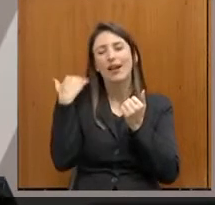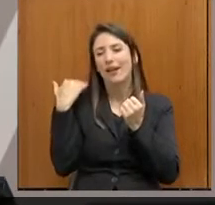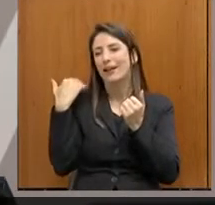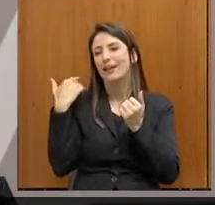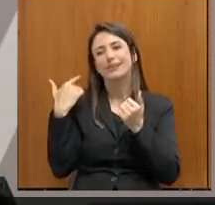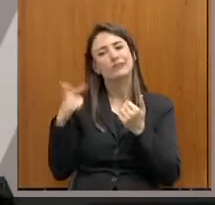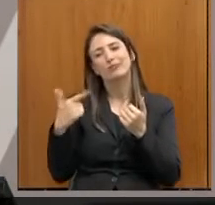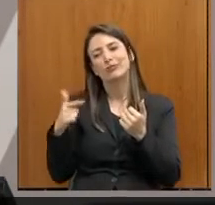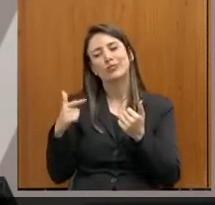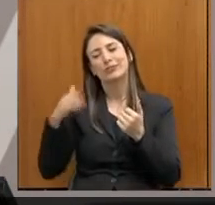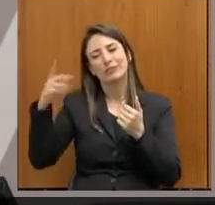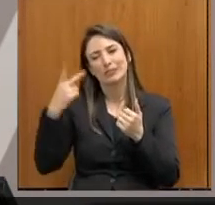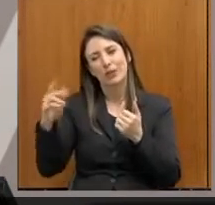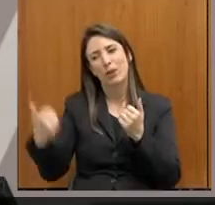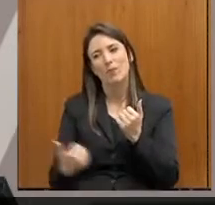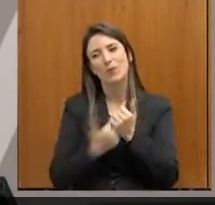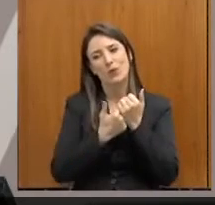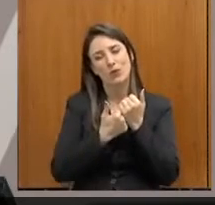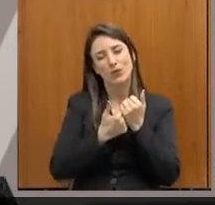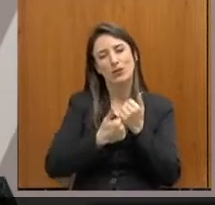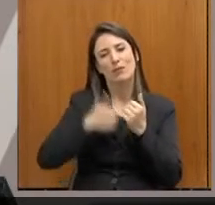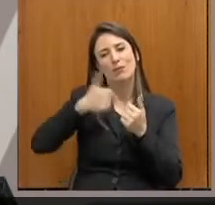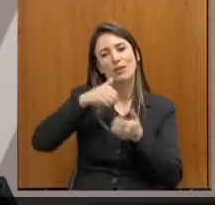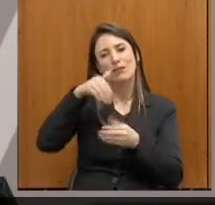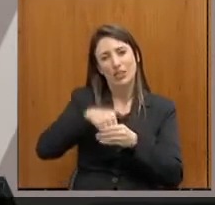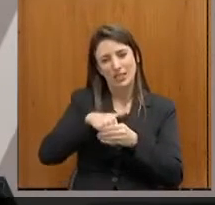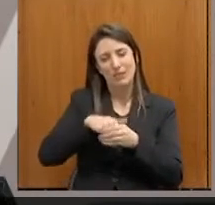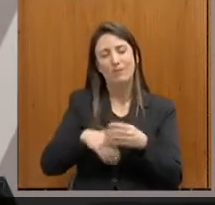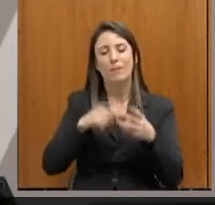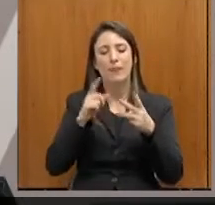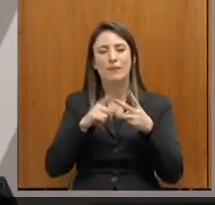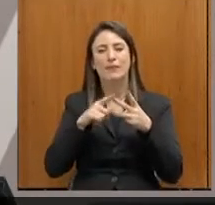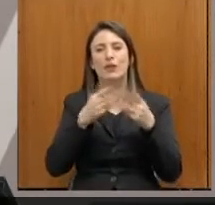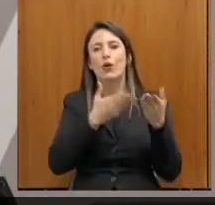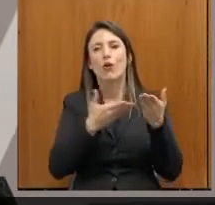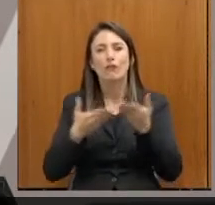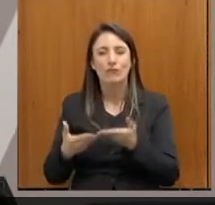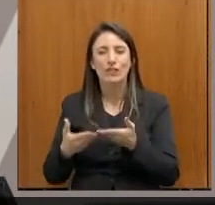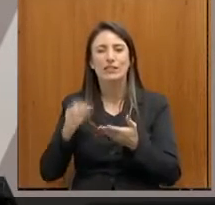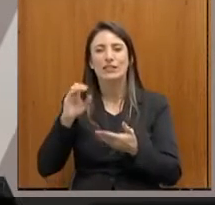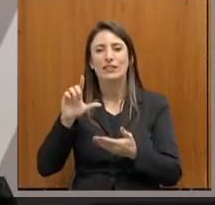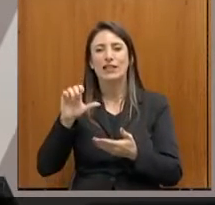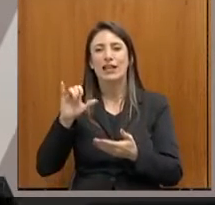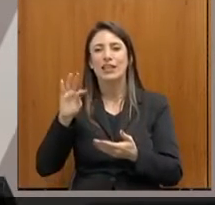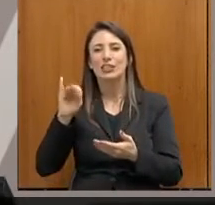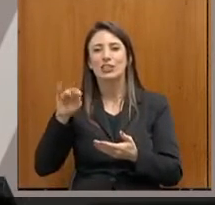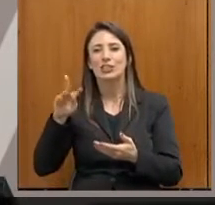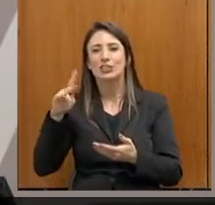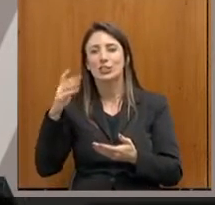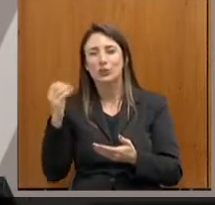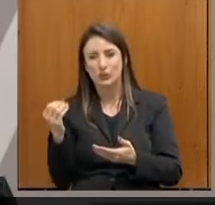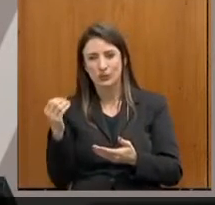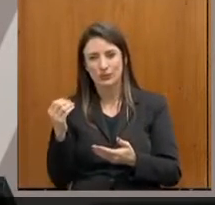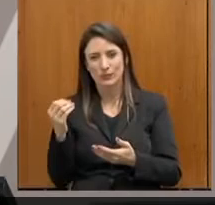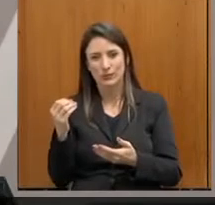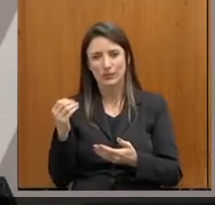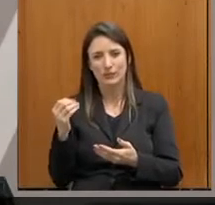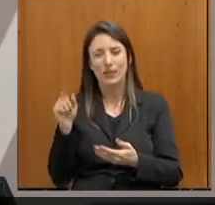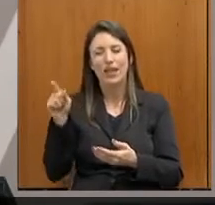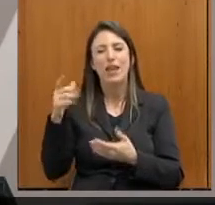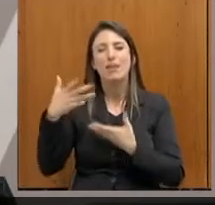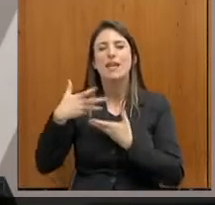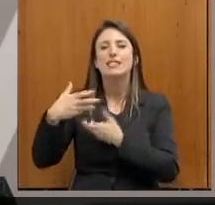de primeiro turno o segundo convite ao colega Cleitinho Deputado Cleitinho Azevedo que me antecedeu um cabide nosso